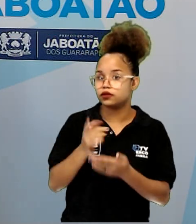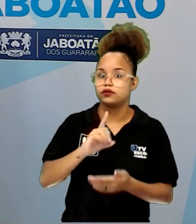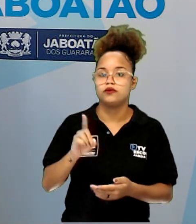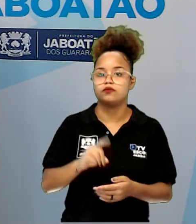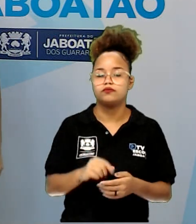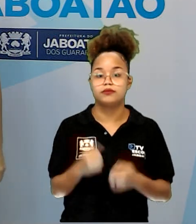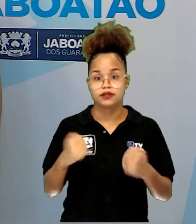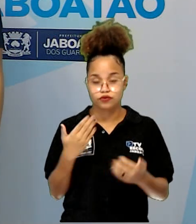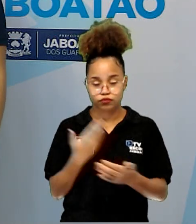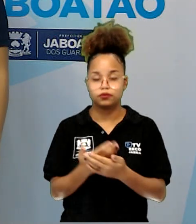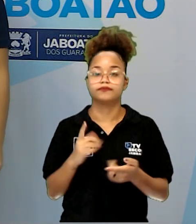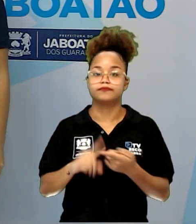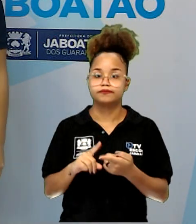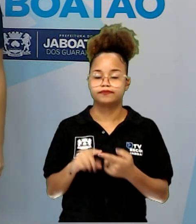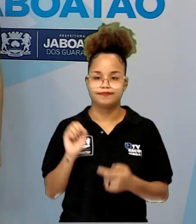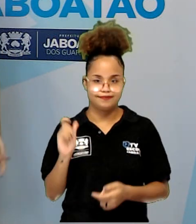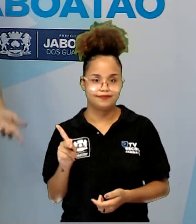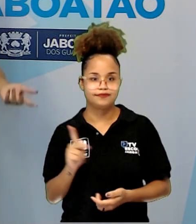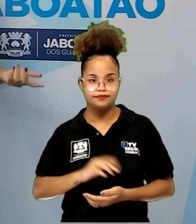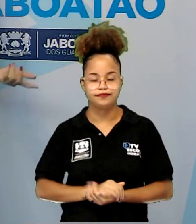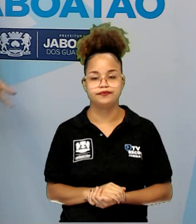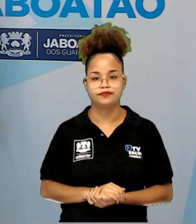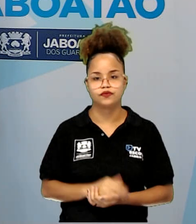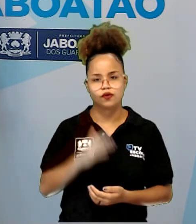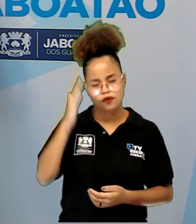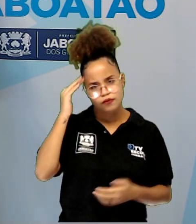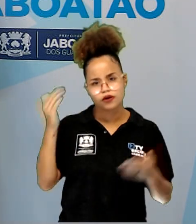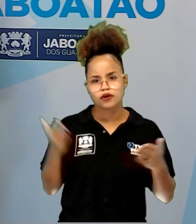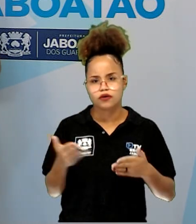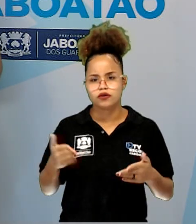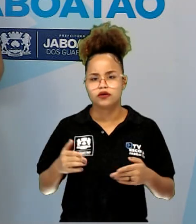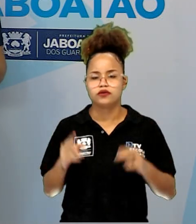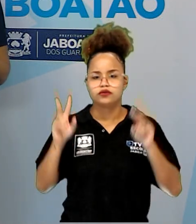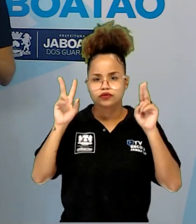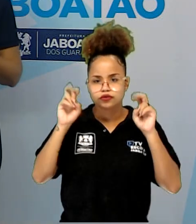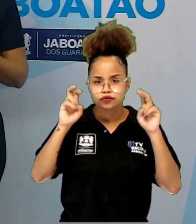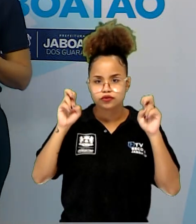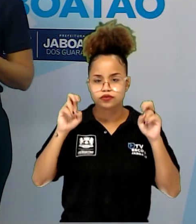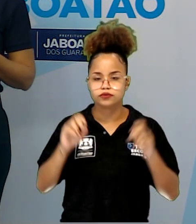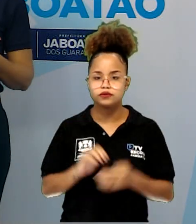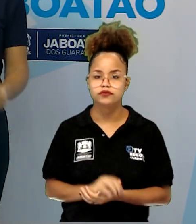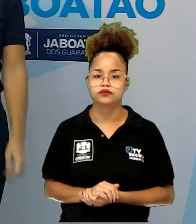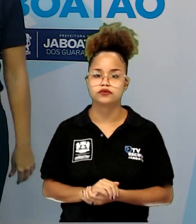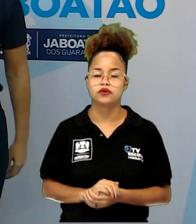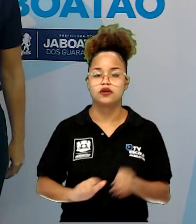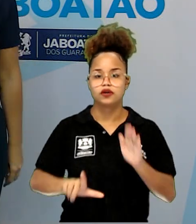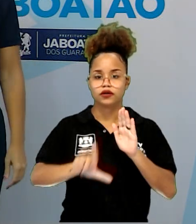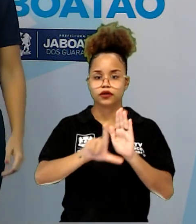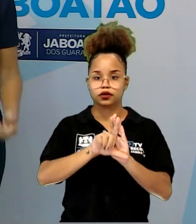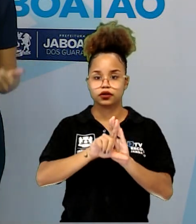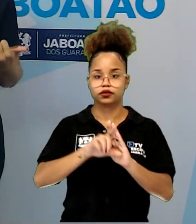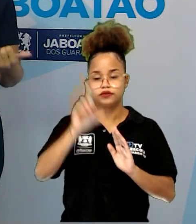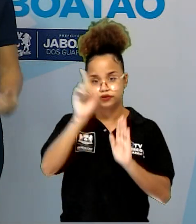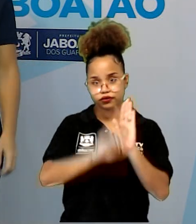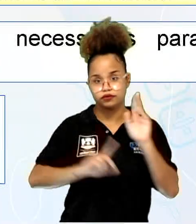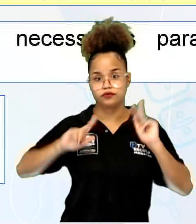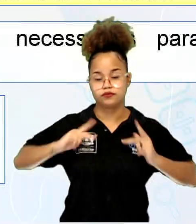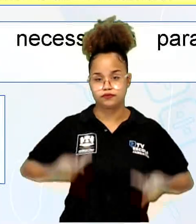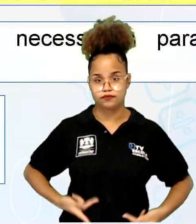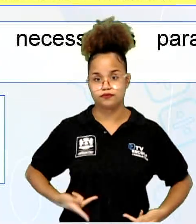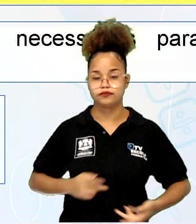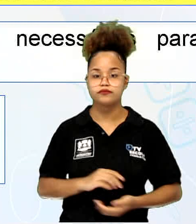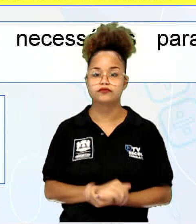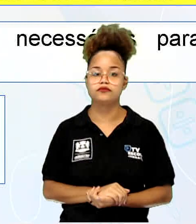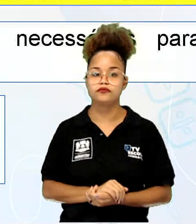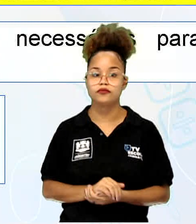aí? Vamos saber um pouco sobre a Declaração Universal dos Direitos Humanos. Ela